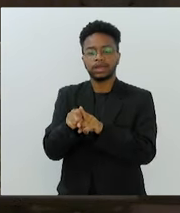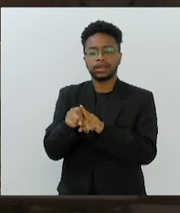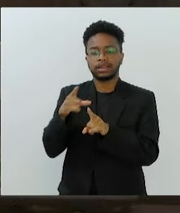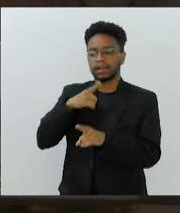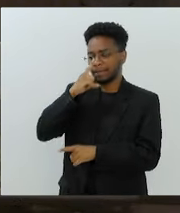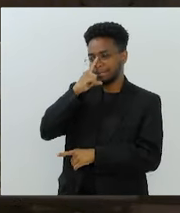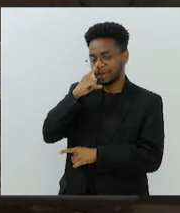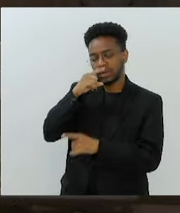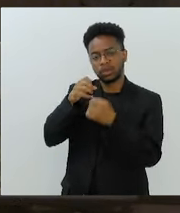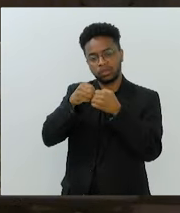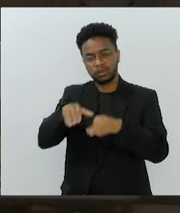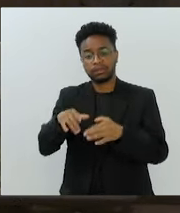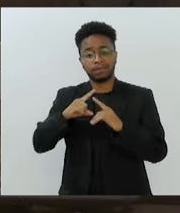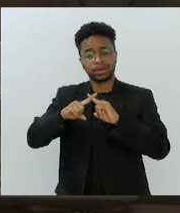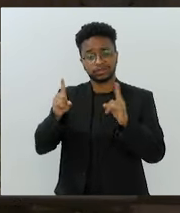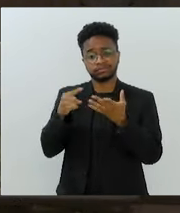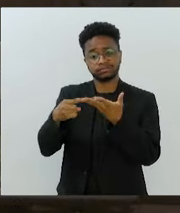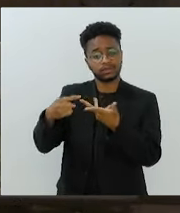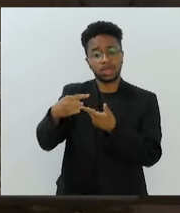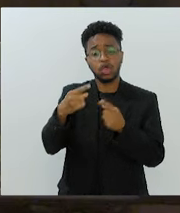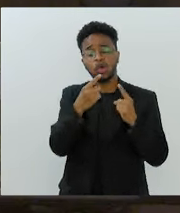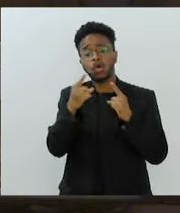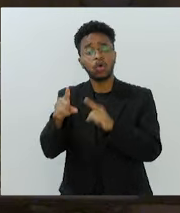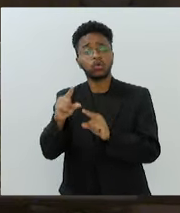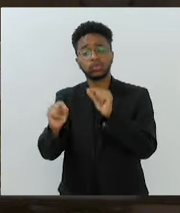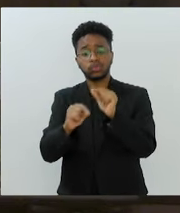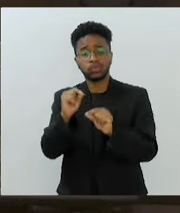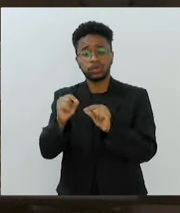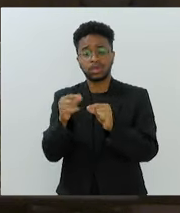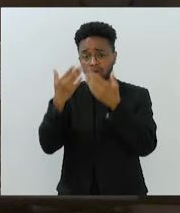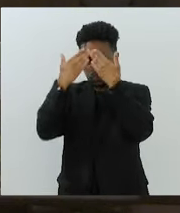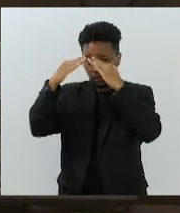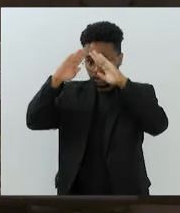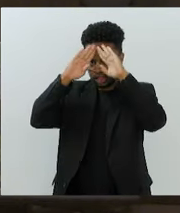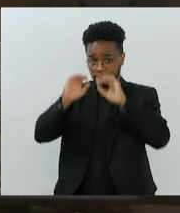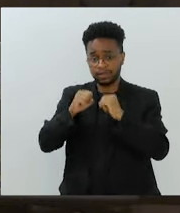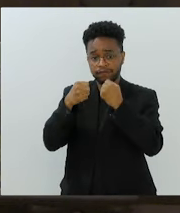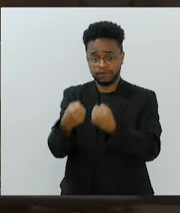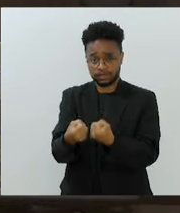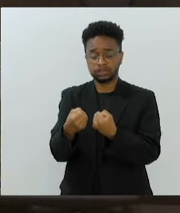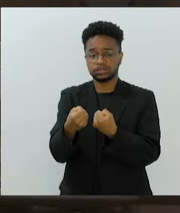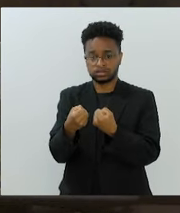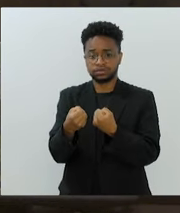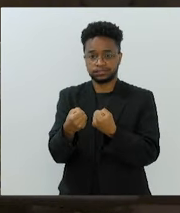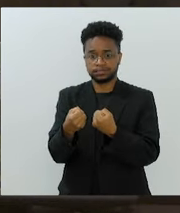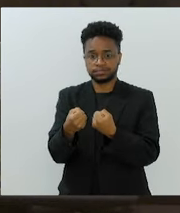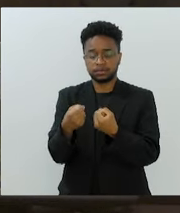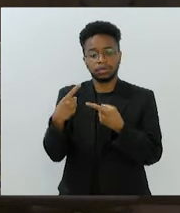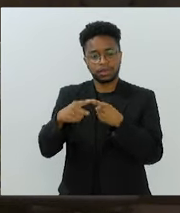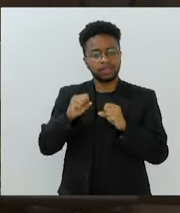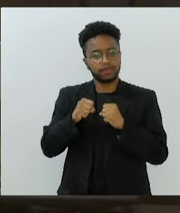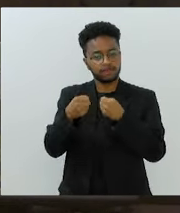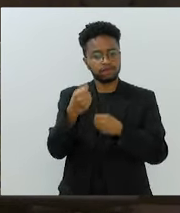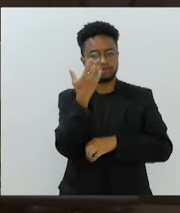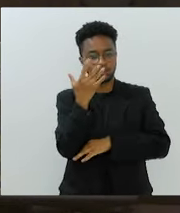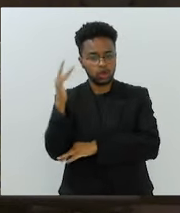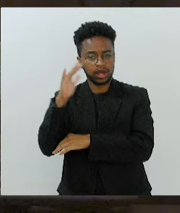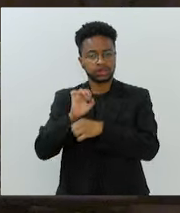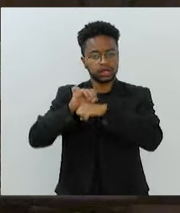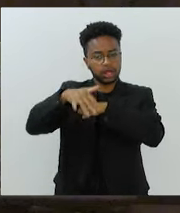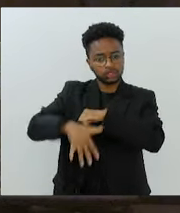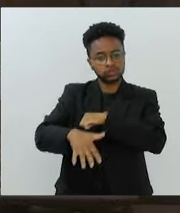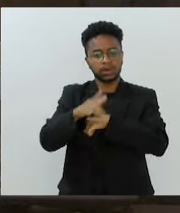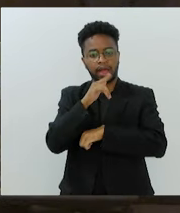etc. Tudo ao contrário do que esses orixás defendiam, os grandes defensores das florestas, das cachoeiras, das